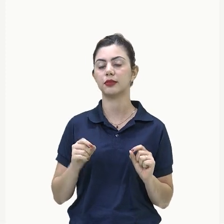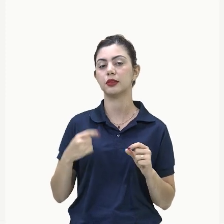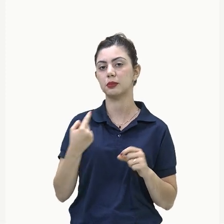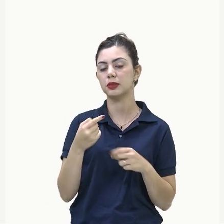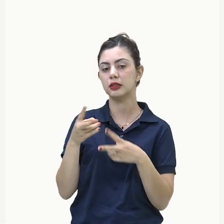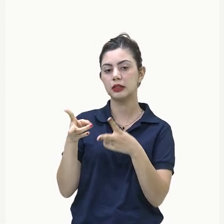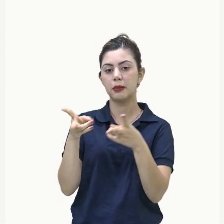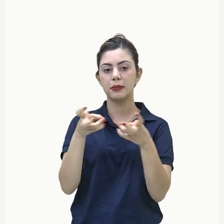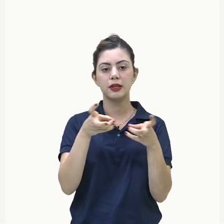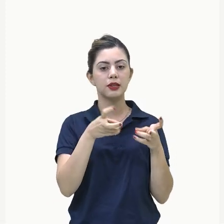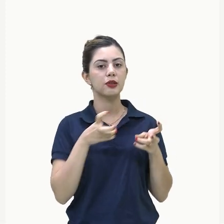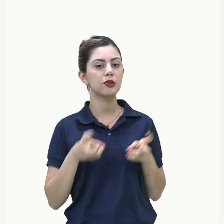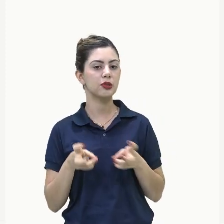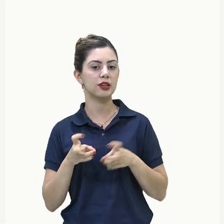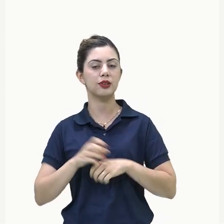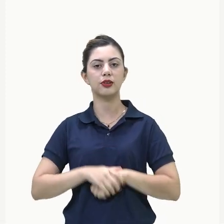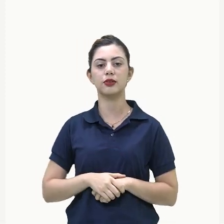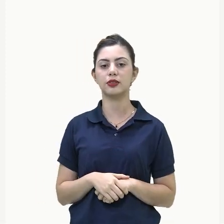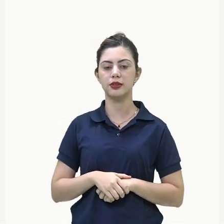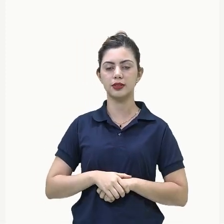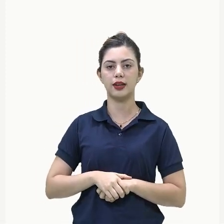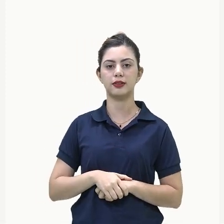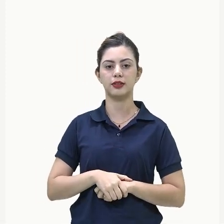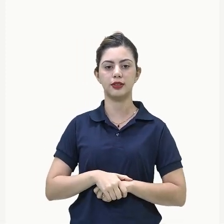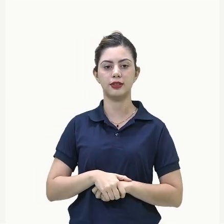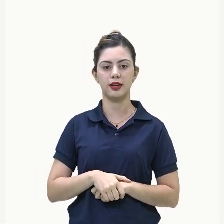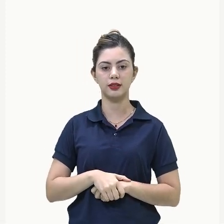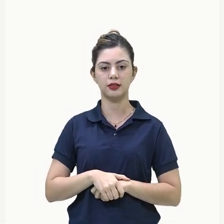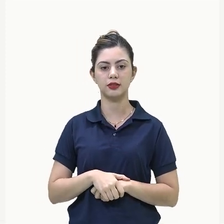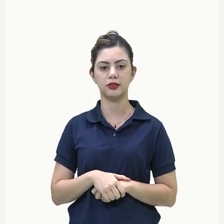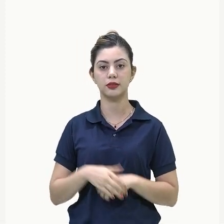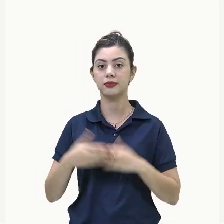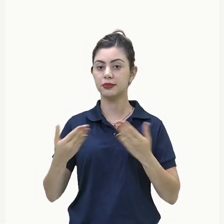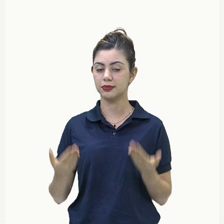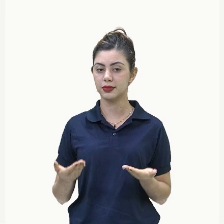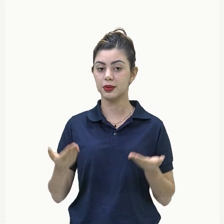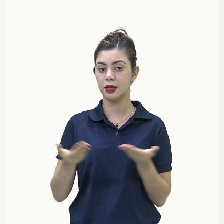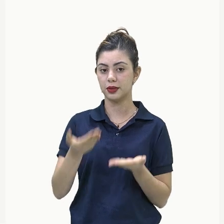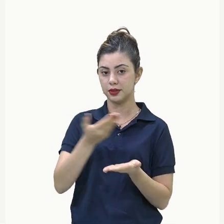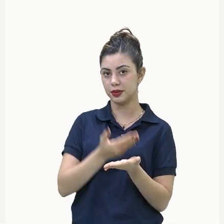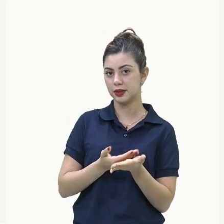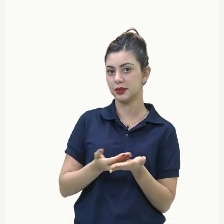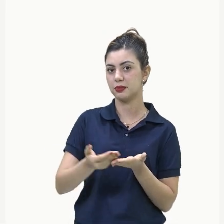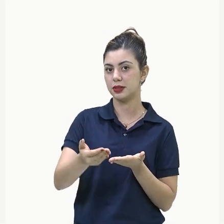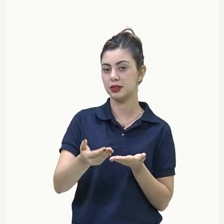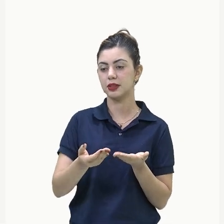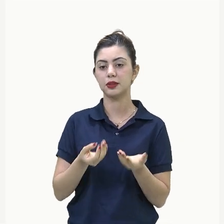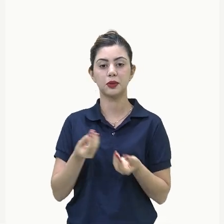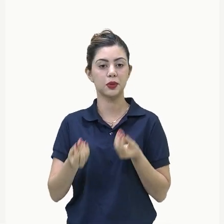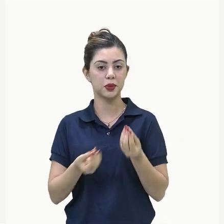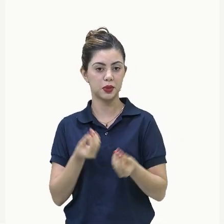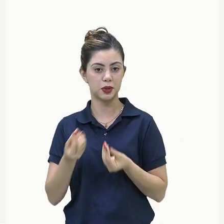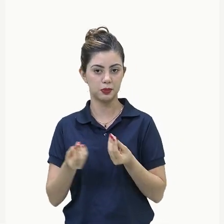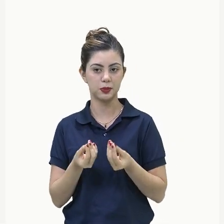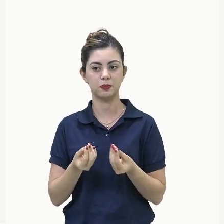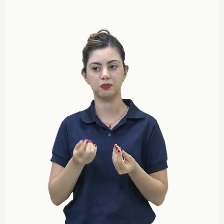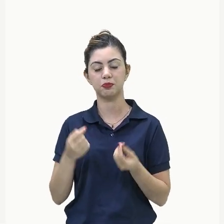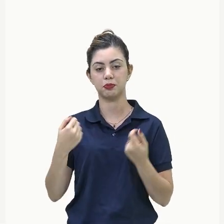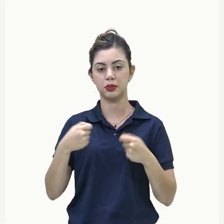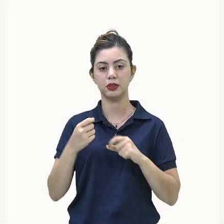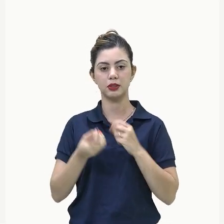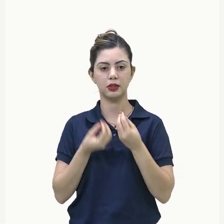observar o resultado. Vamos lá, então. Começando, então, nesse sentido, né?